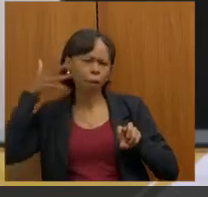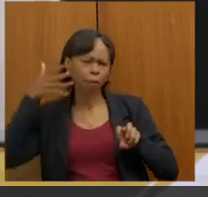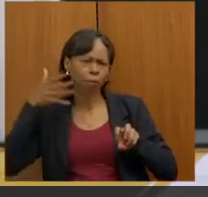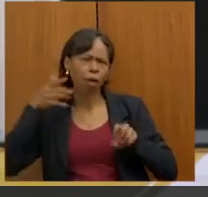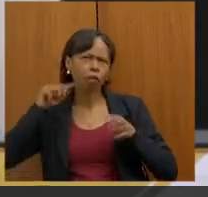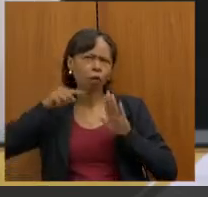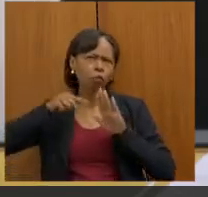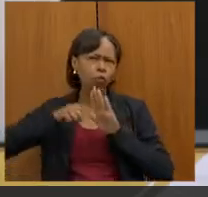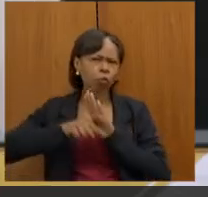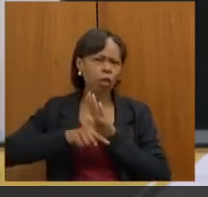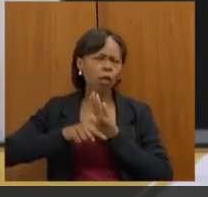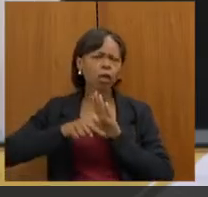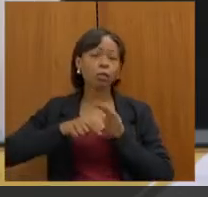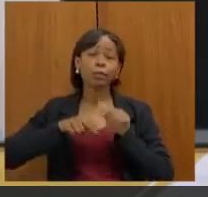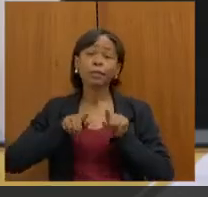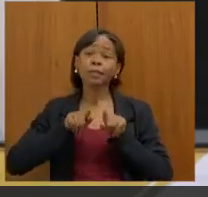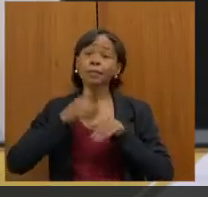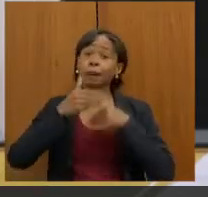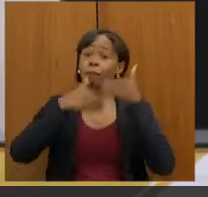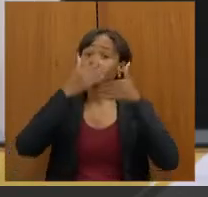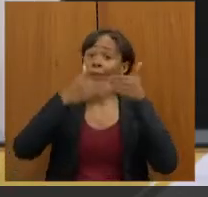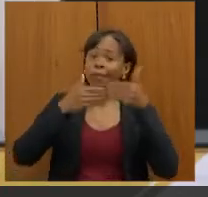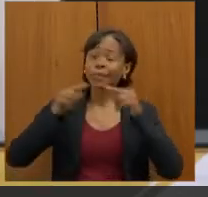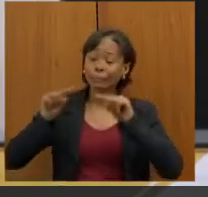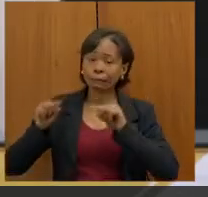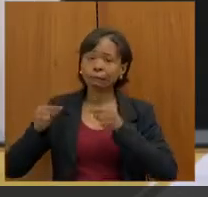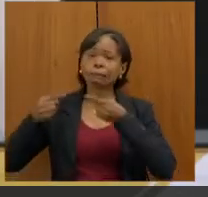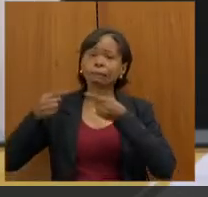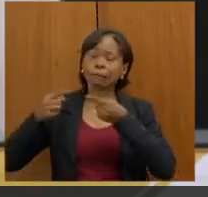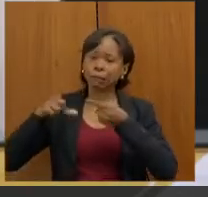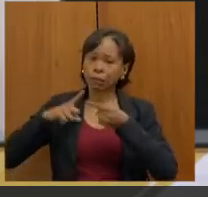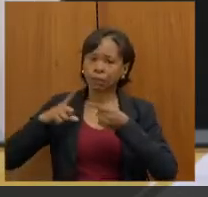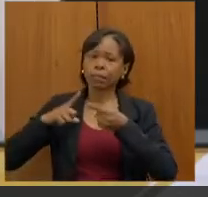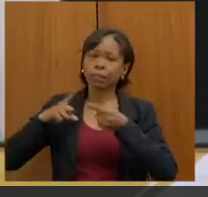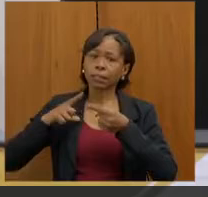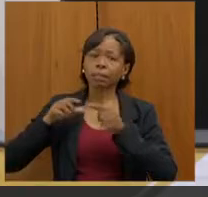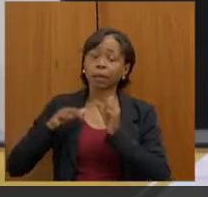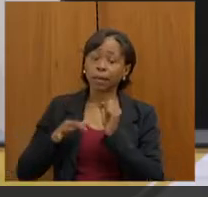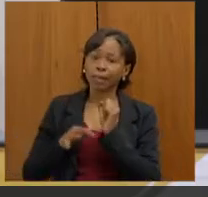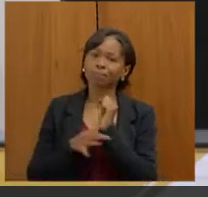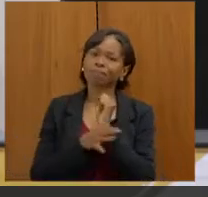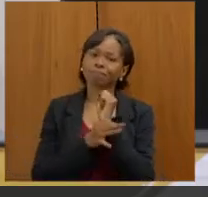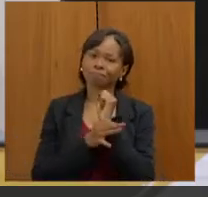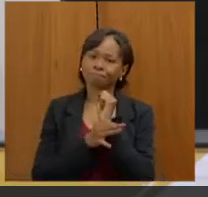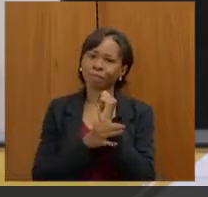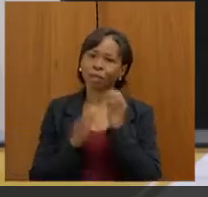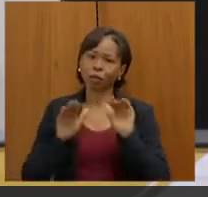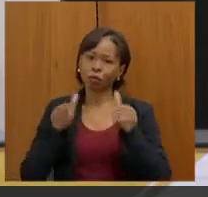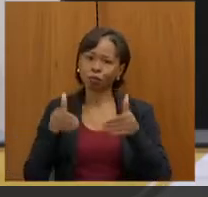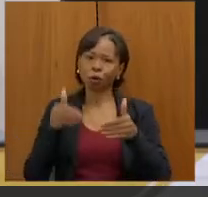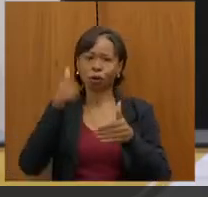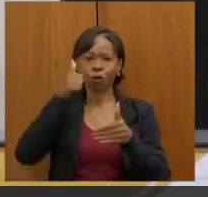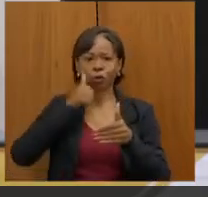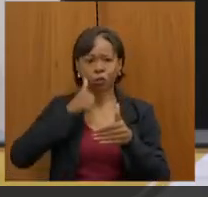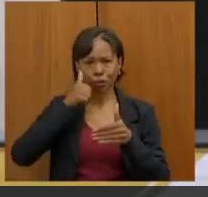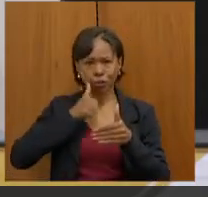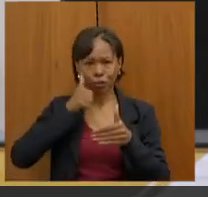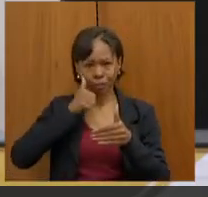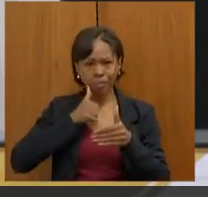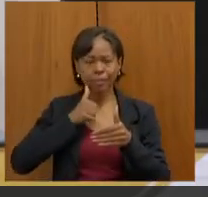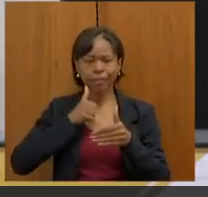avanços mas também nos Desafios que nós Ainda temos para garantir aí a vida das nossas mulheres e das nossas meninas